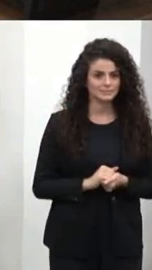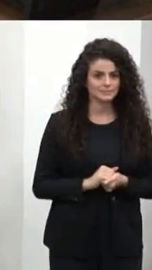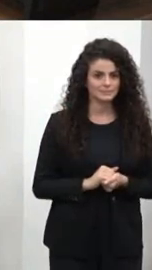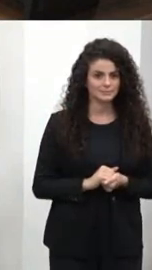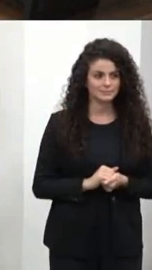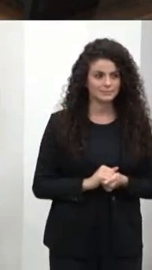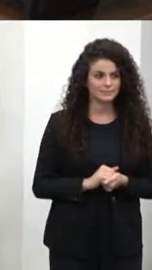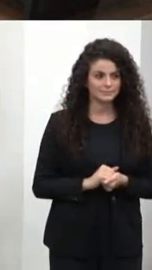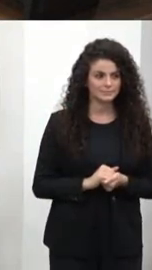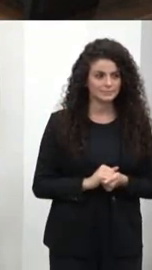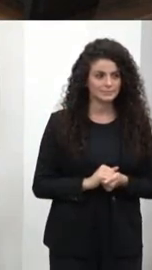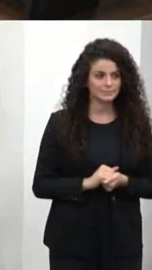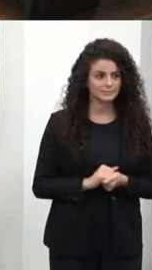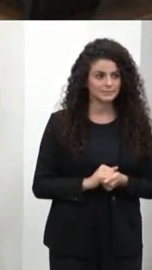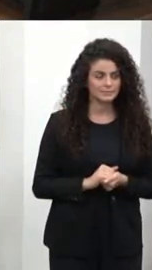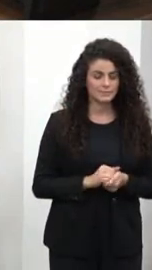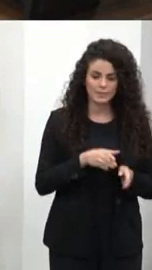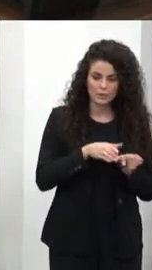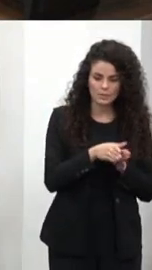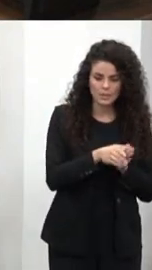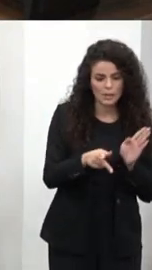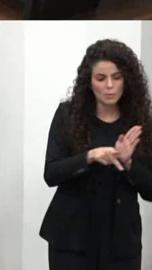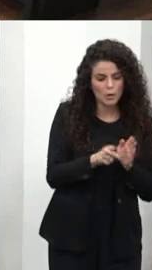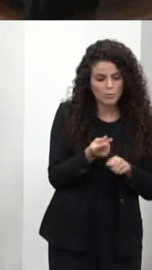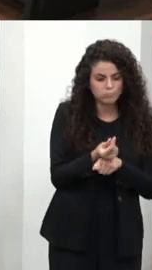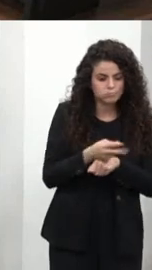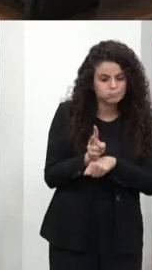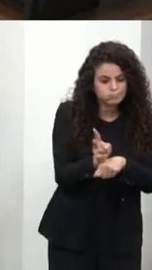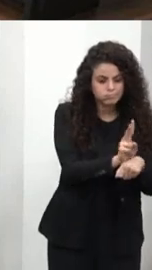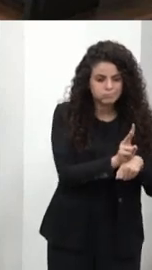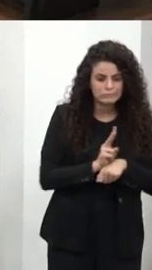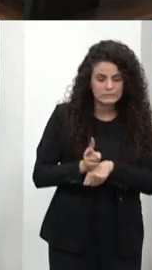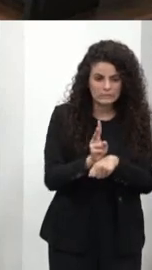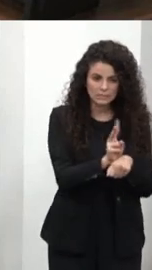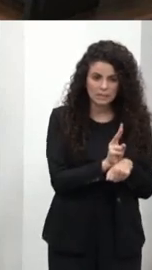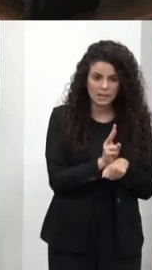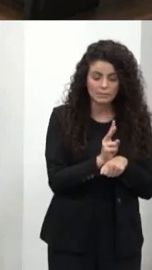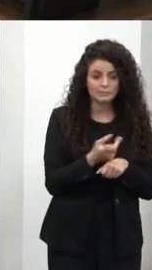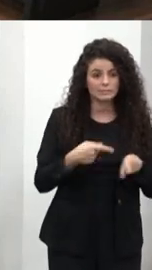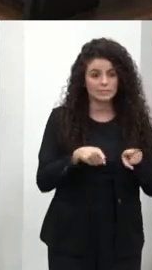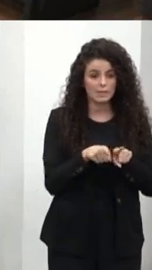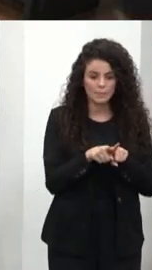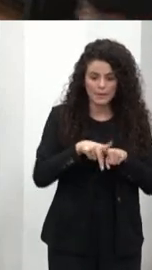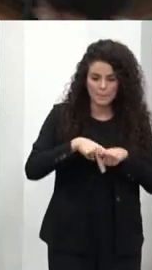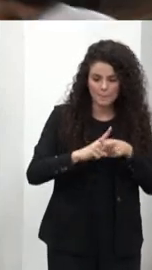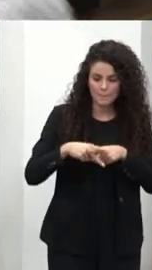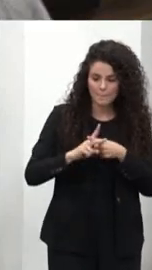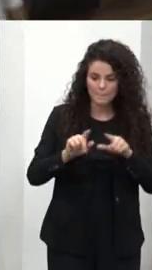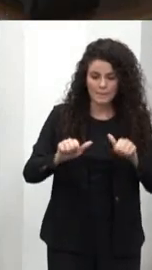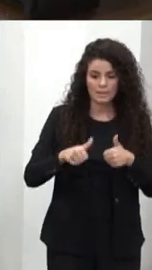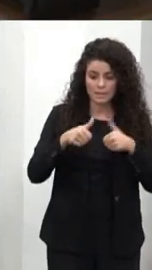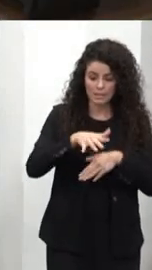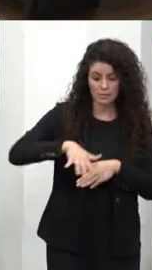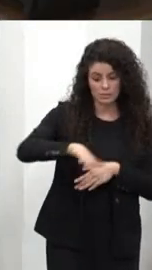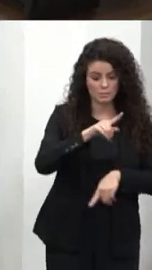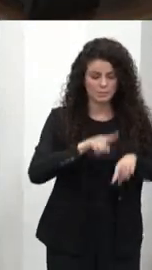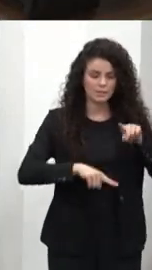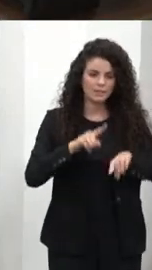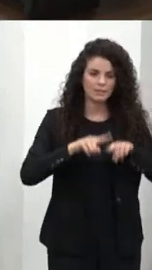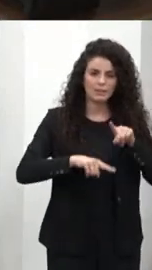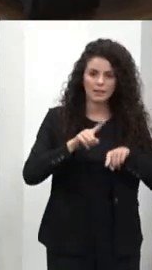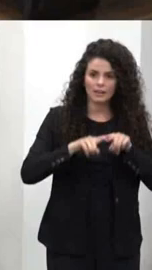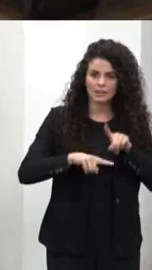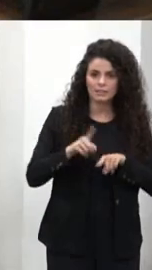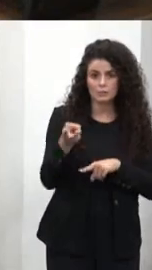senhora conselheira fiscal da associação Catarinense de conservadores e restauradores de bens culturais Elaine Cunha